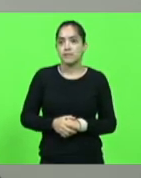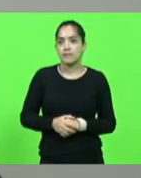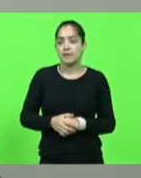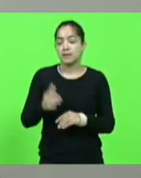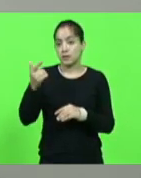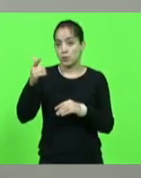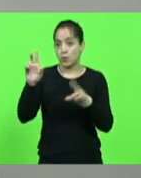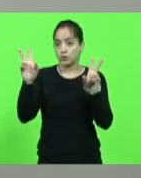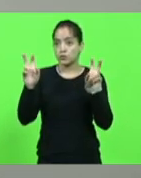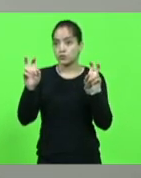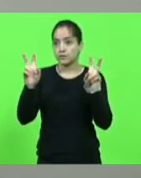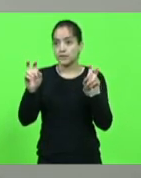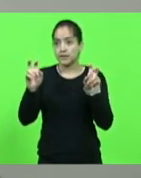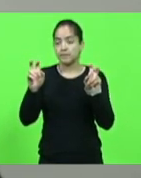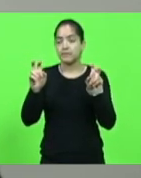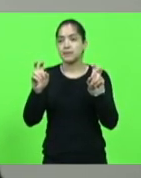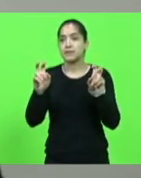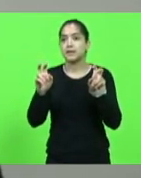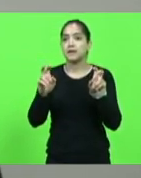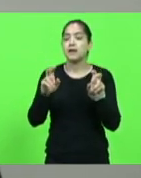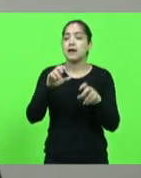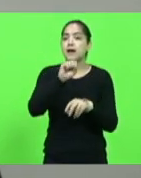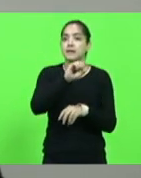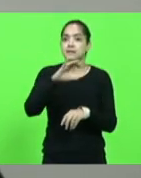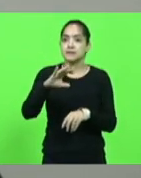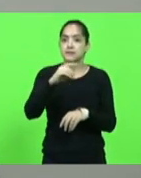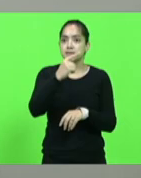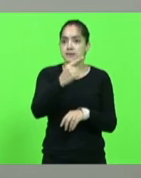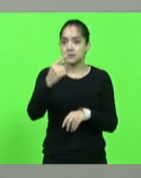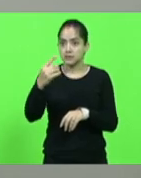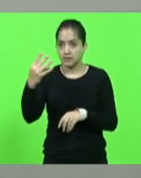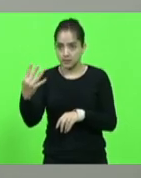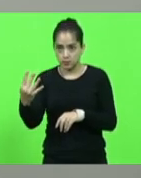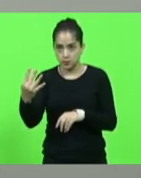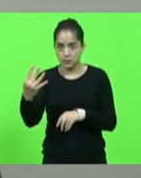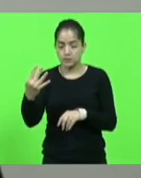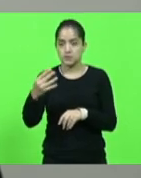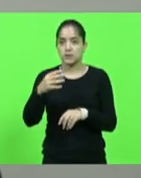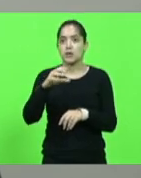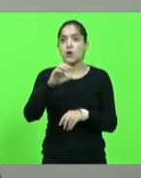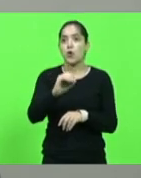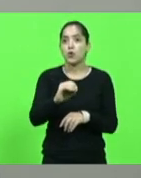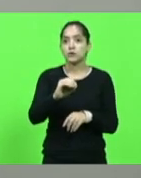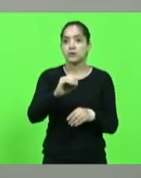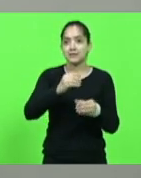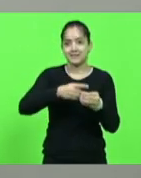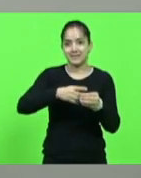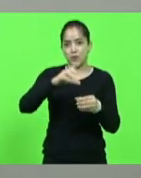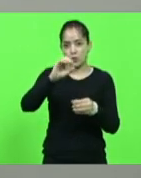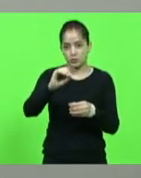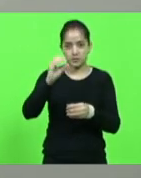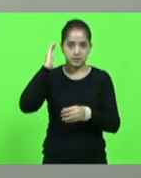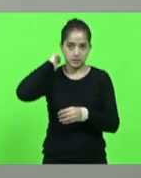Outro tema importante também, a SC-114, de Otacílio Costa a